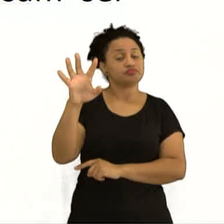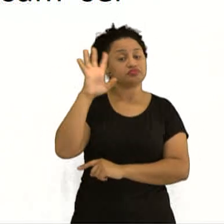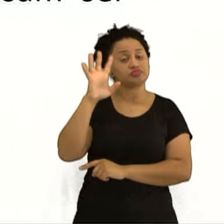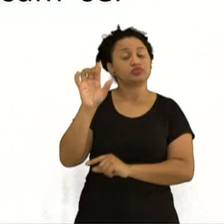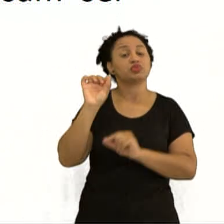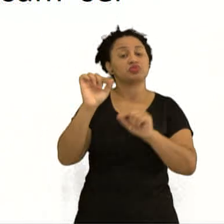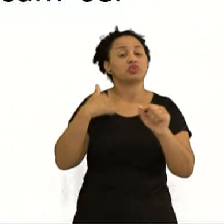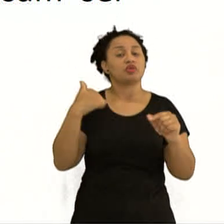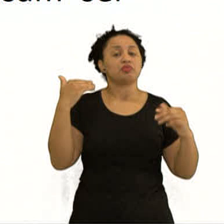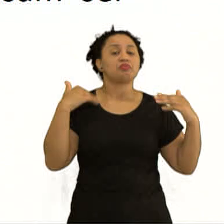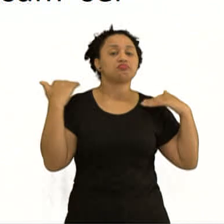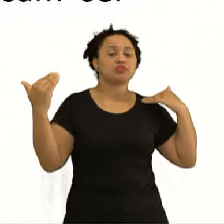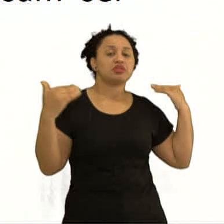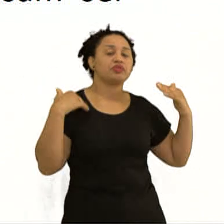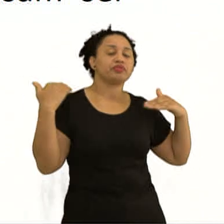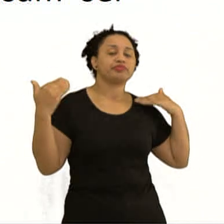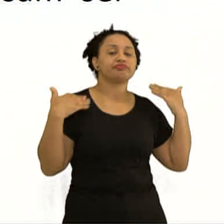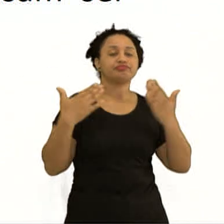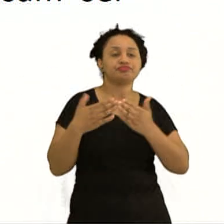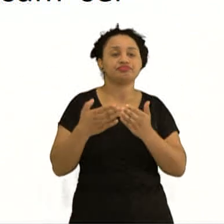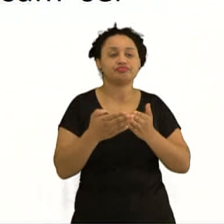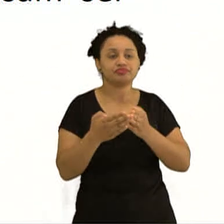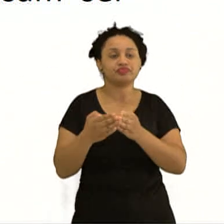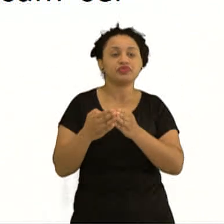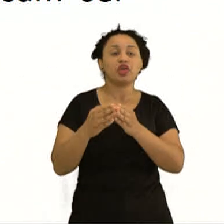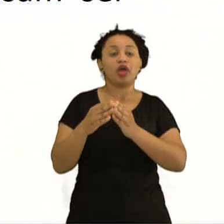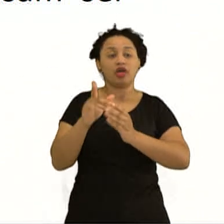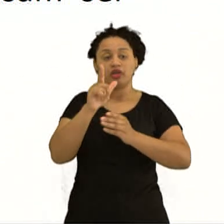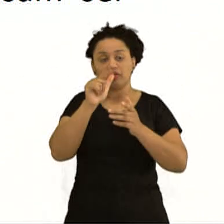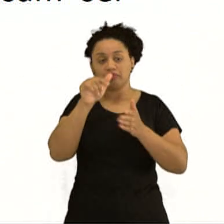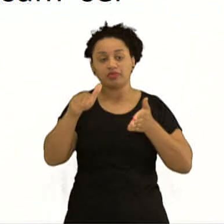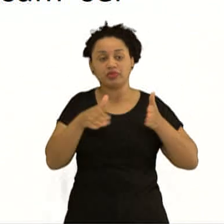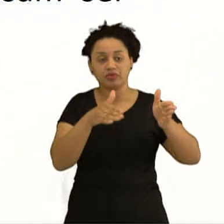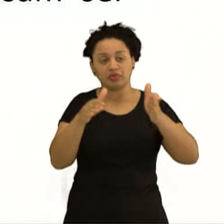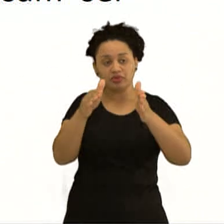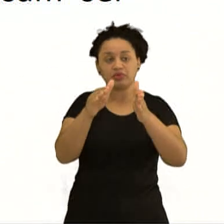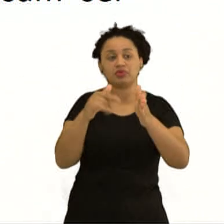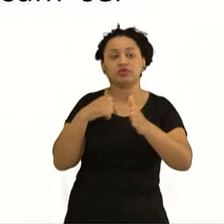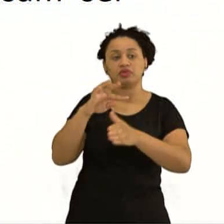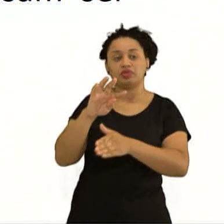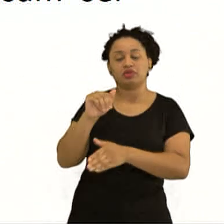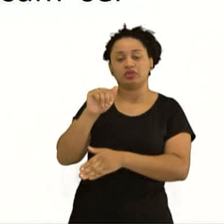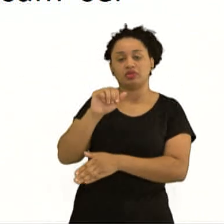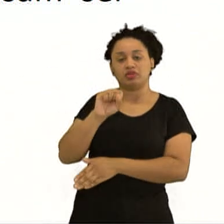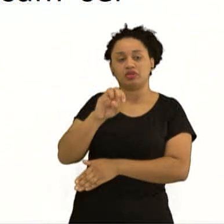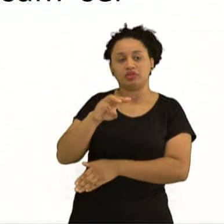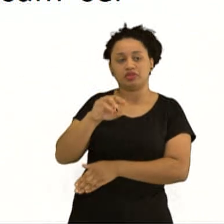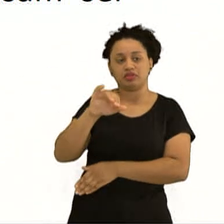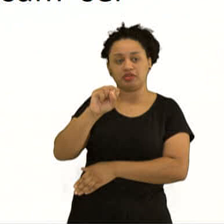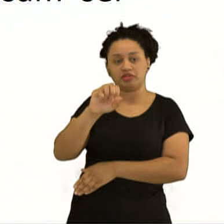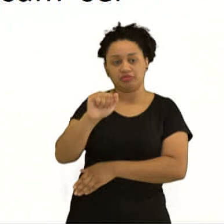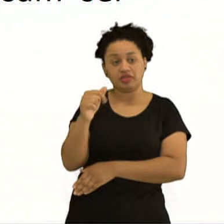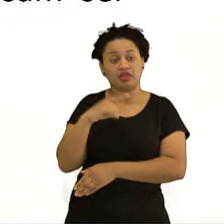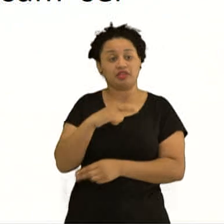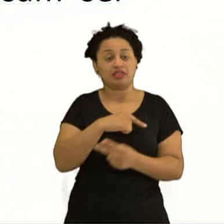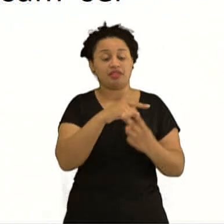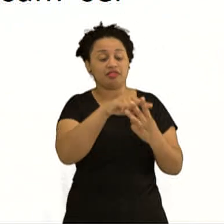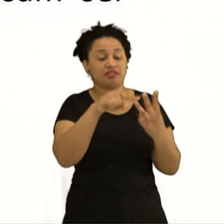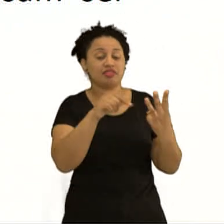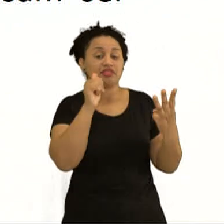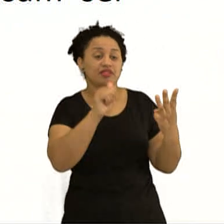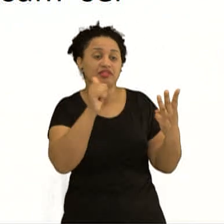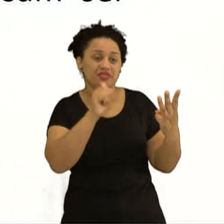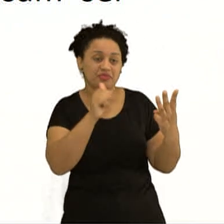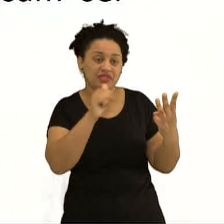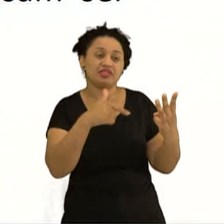agradável passeio de barco pelo rio Tâmisa e 3 meninas entediadas precisam ser entretidas antes da